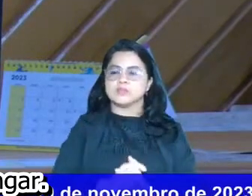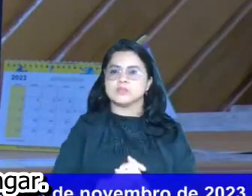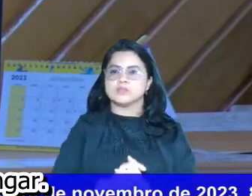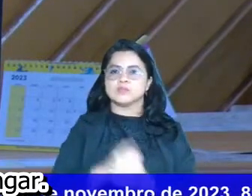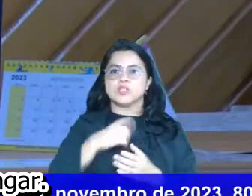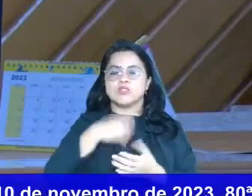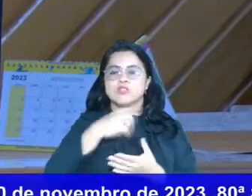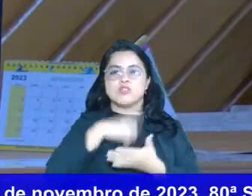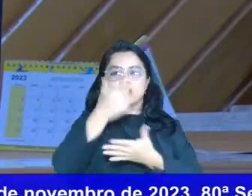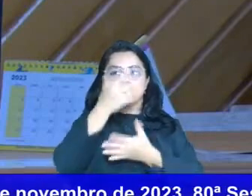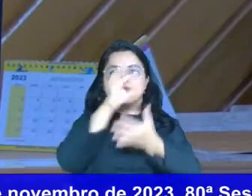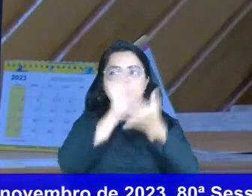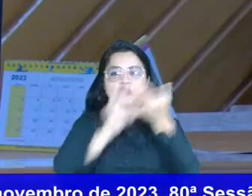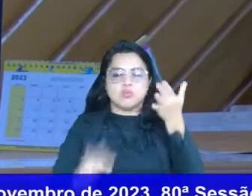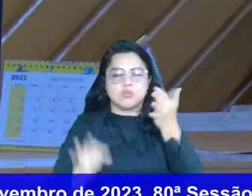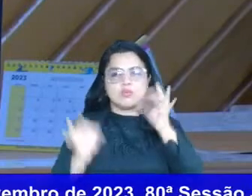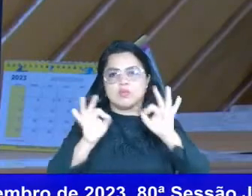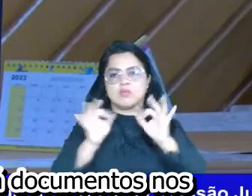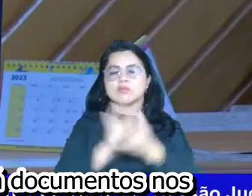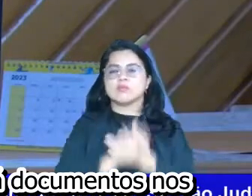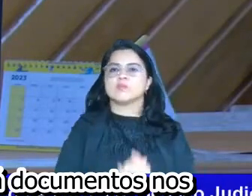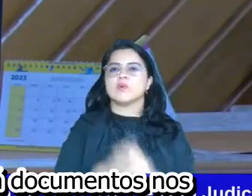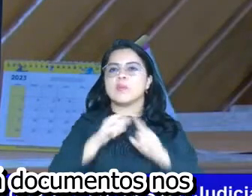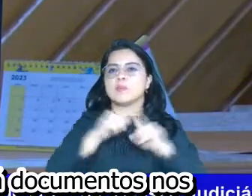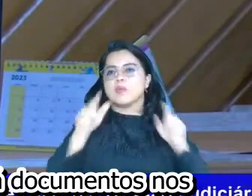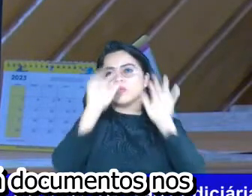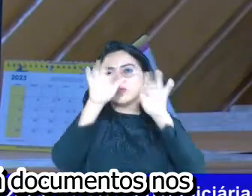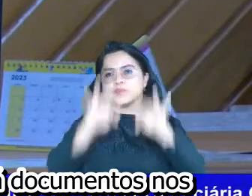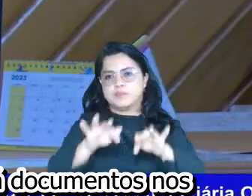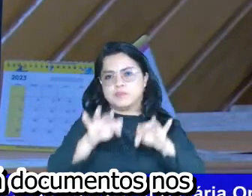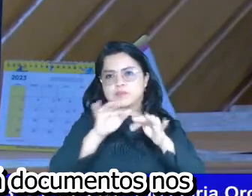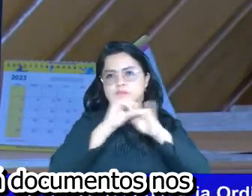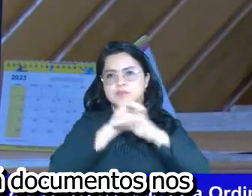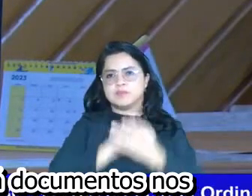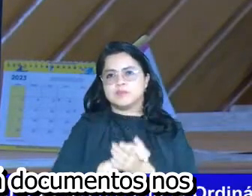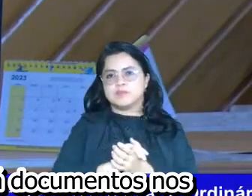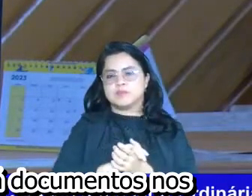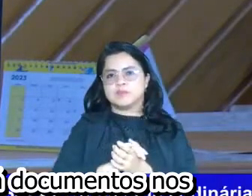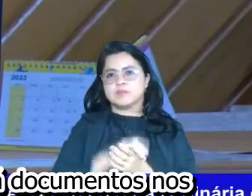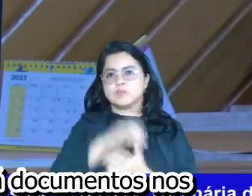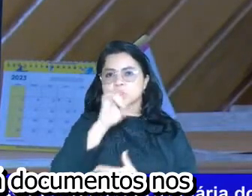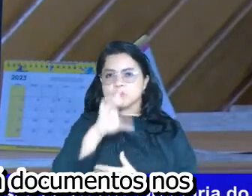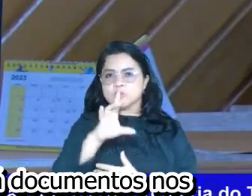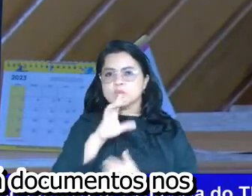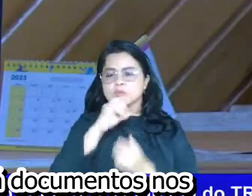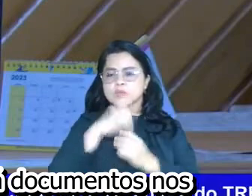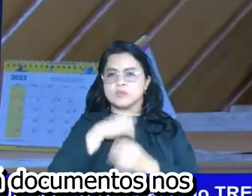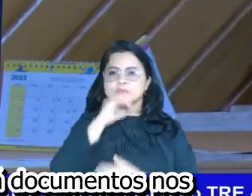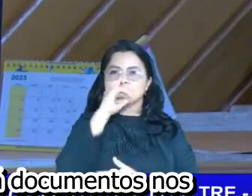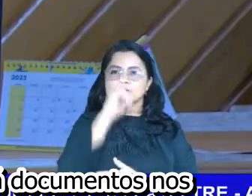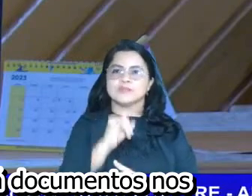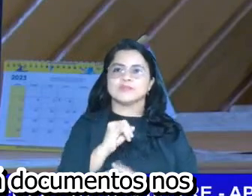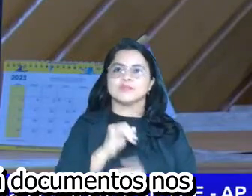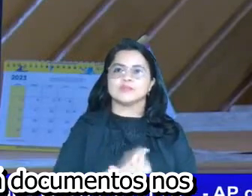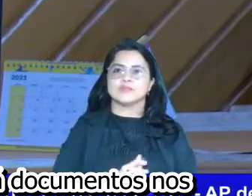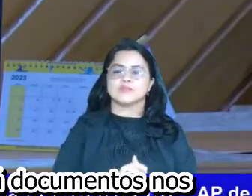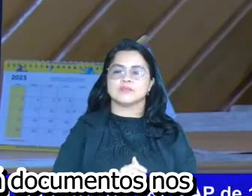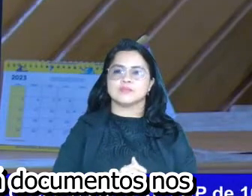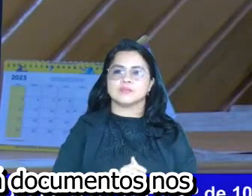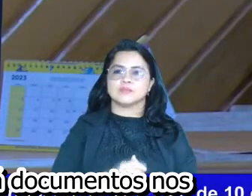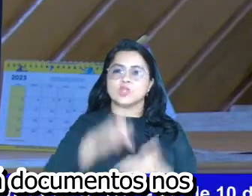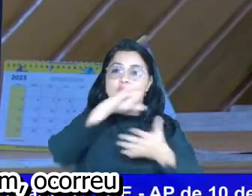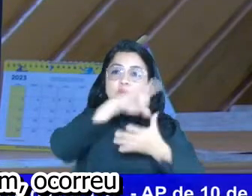conversa para não me alongar. Para finalizar, Excelências, eu vou apenas mencionar que